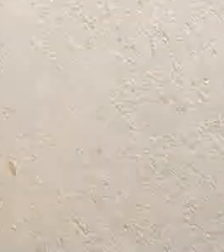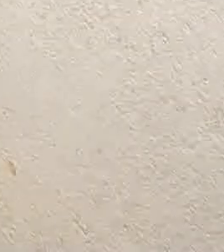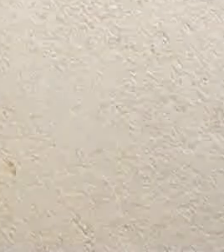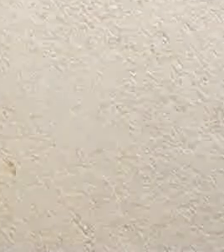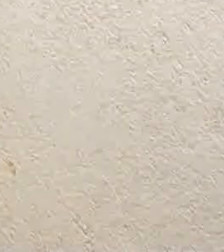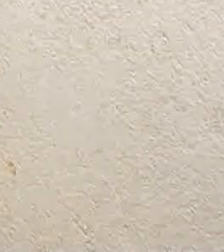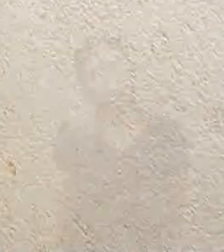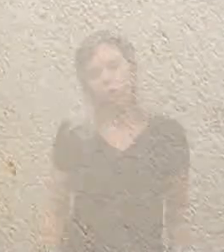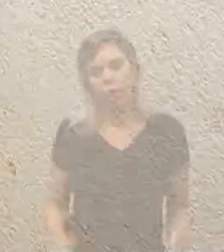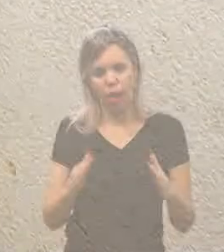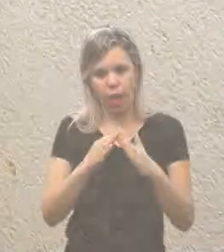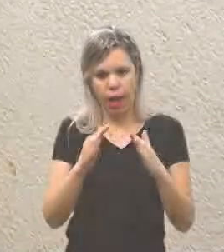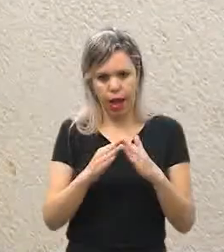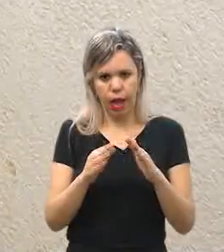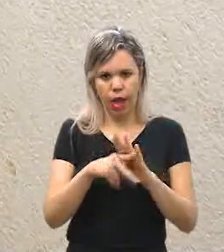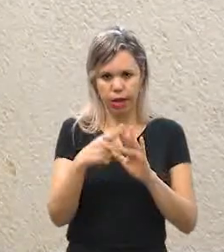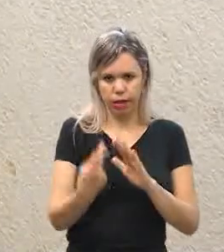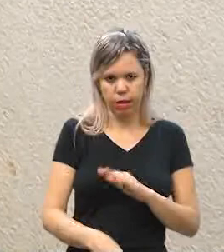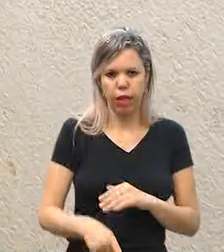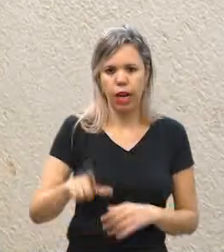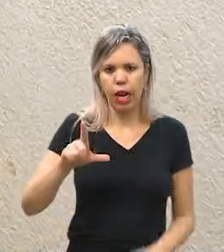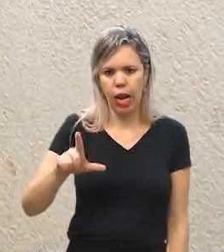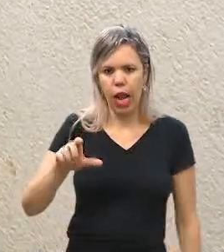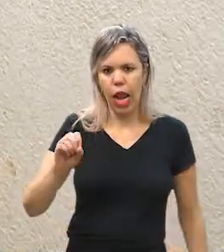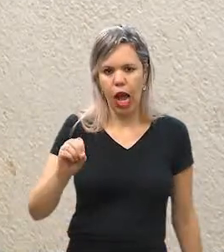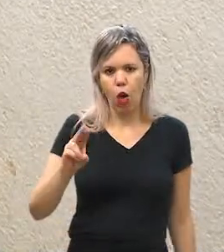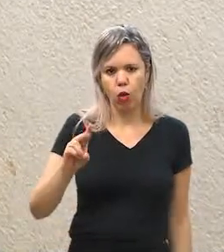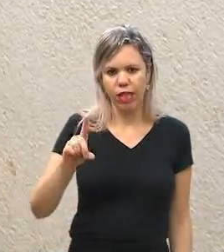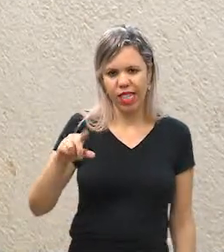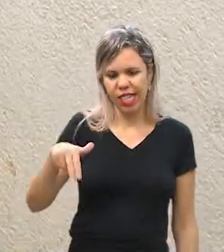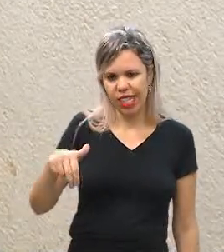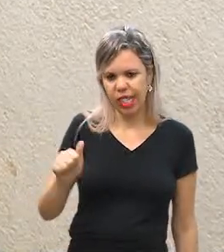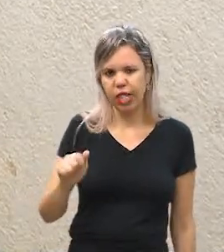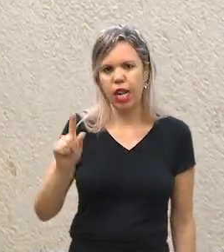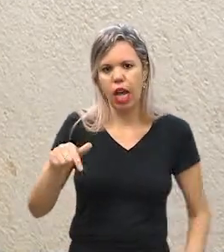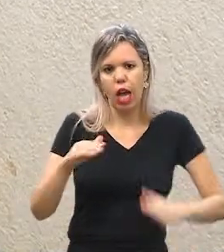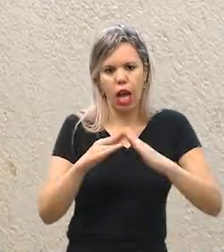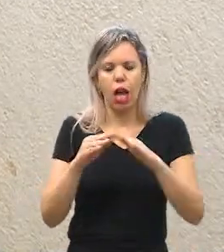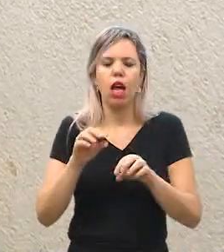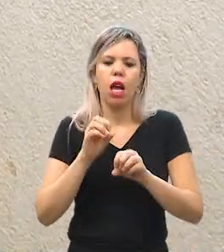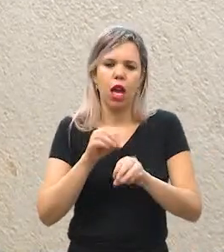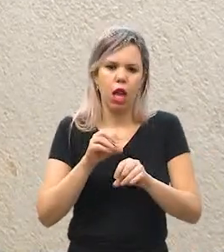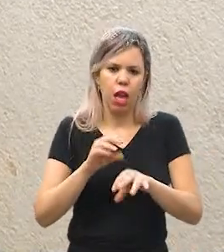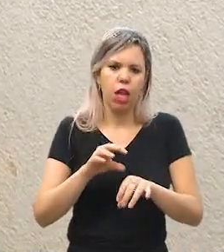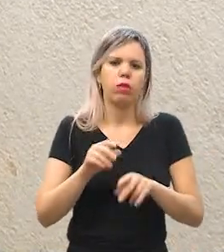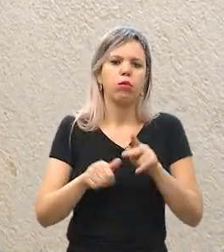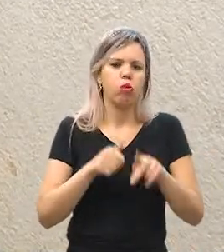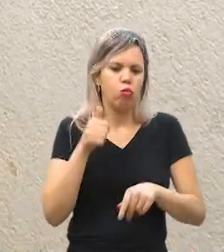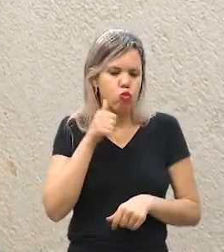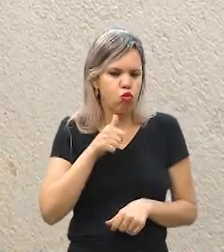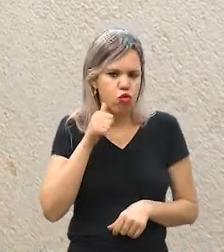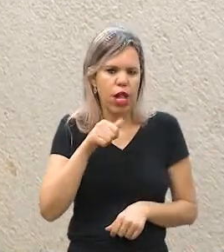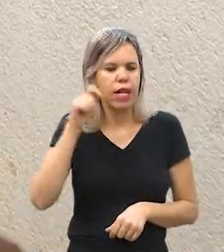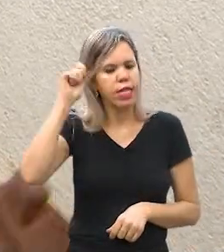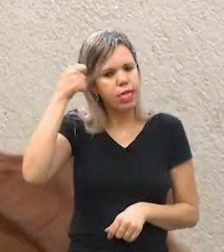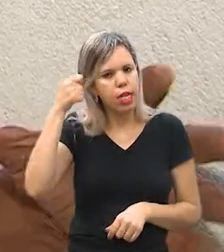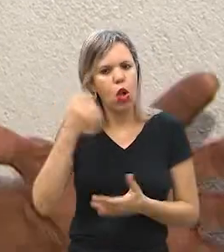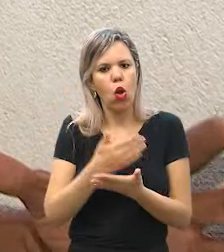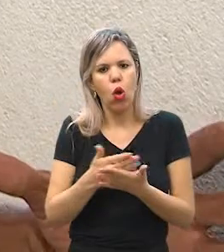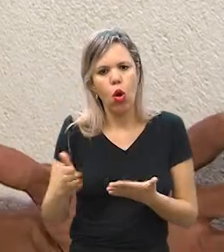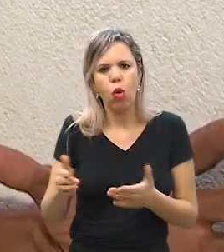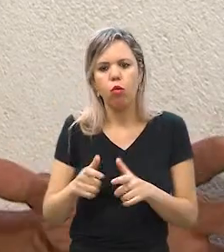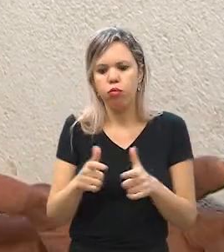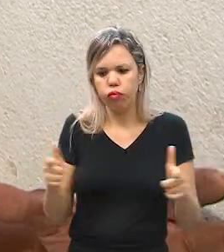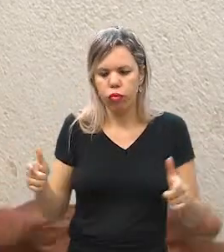A Casa Laudelina de Campos Melo é uma organização de educadoras negras. Ela começa de uma forma